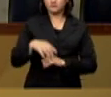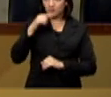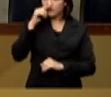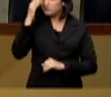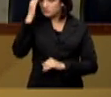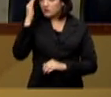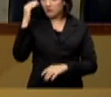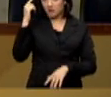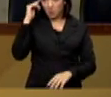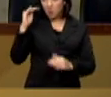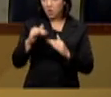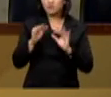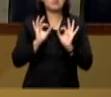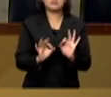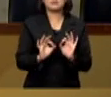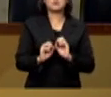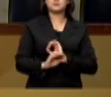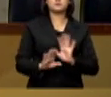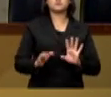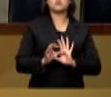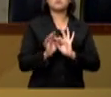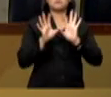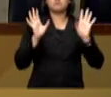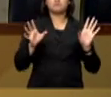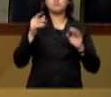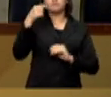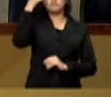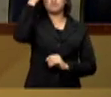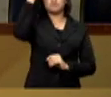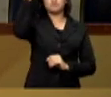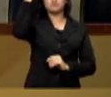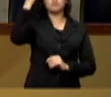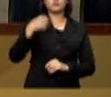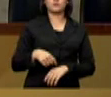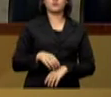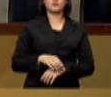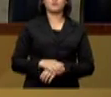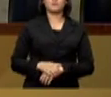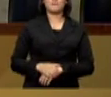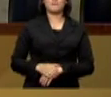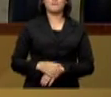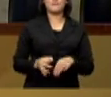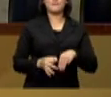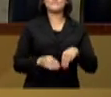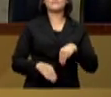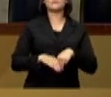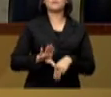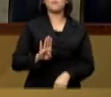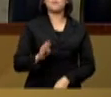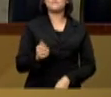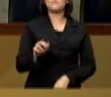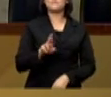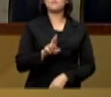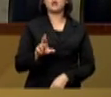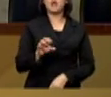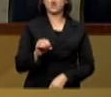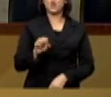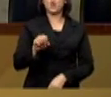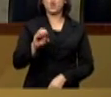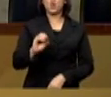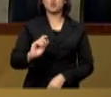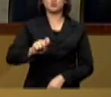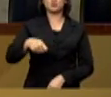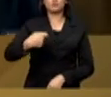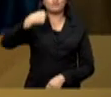Fachin cedeu. Perfeitamente, presidente. Então, ministro Jorge Gabriel, muito... Vossa Excelência tem a palavra. Serei muito